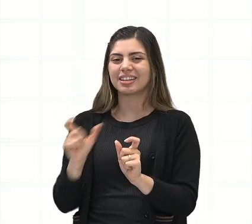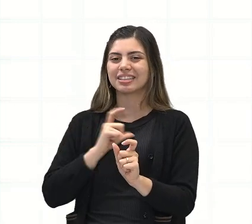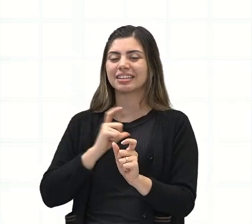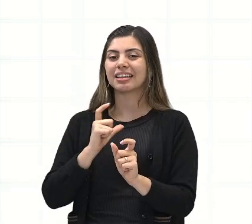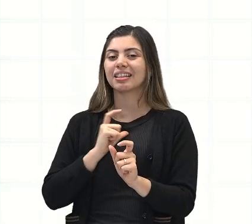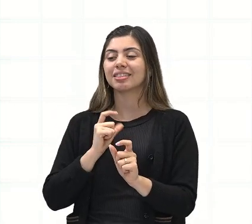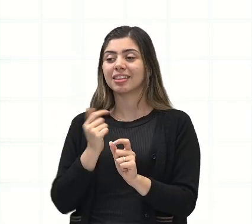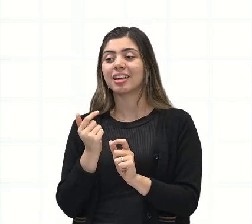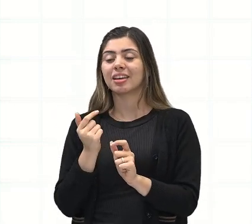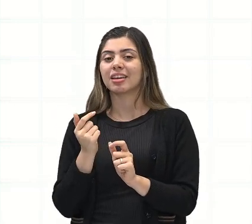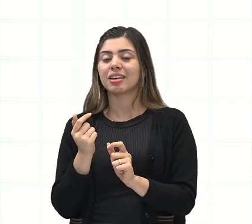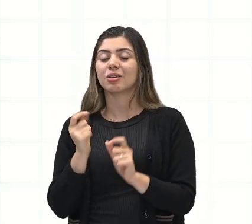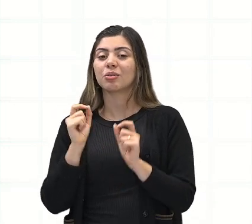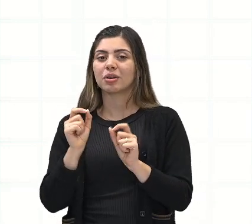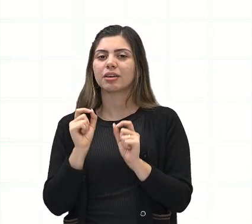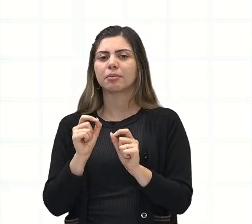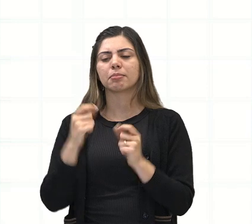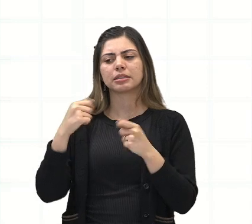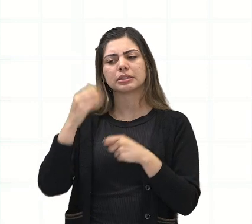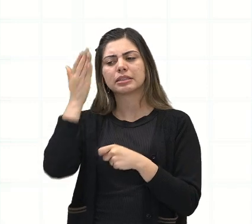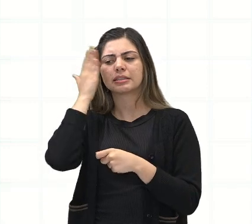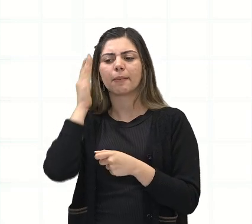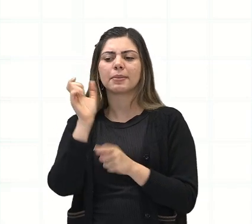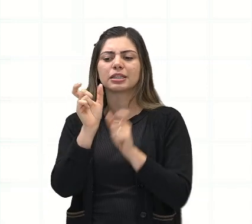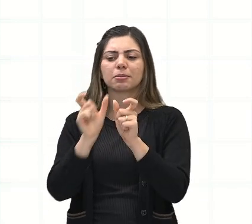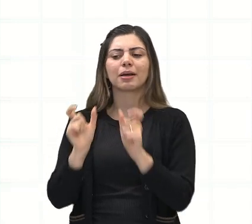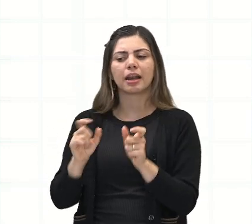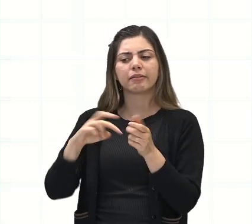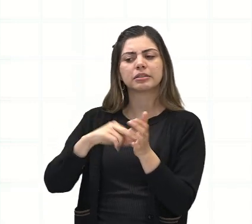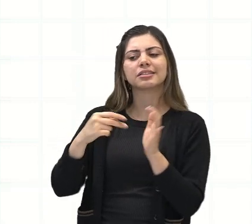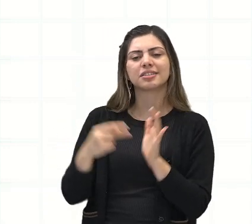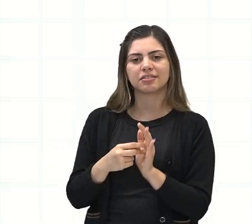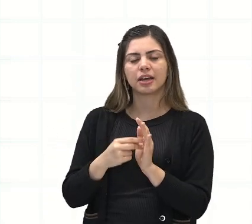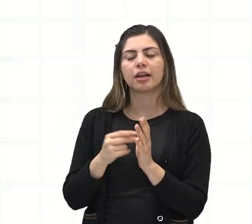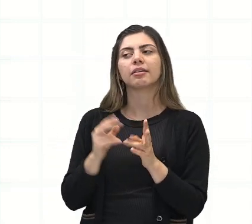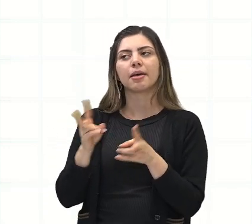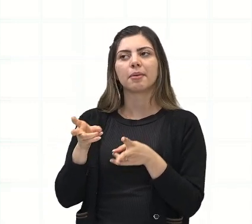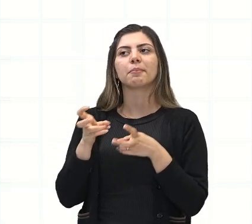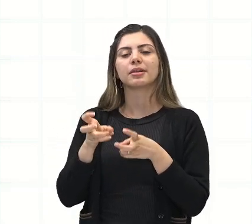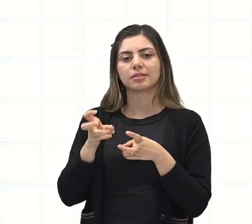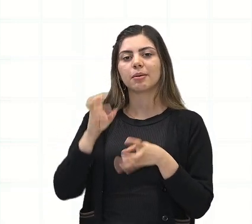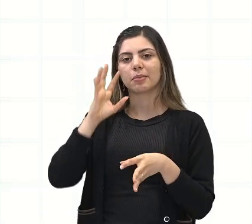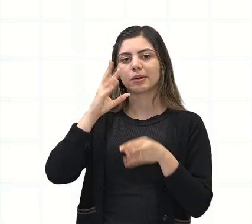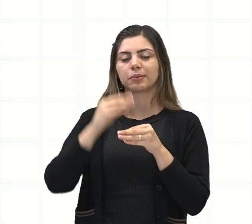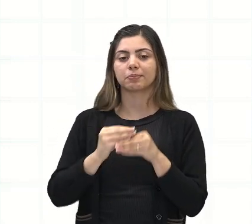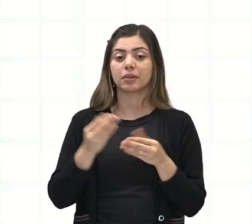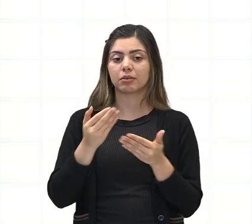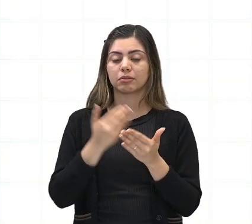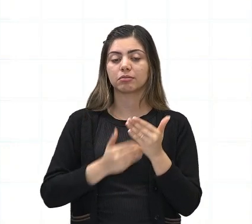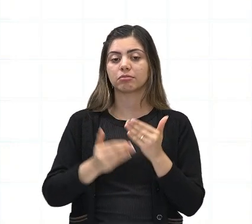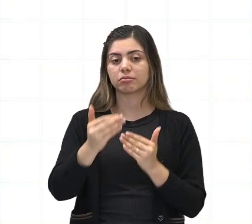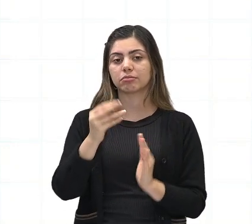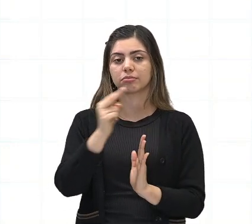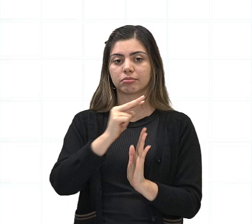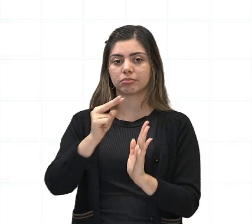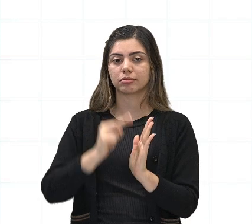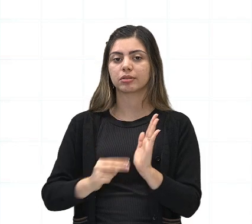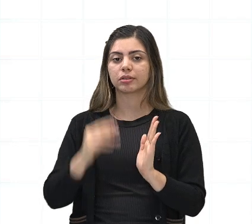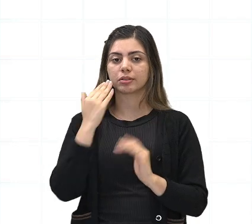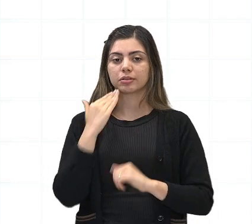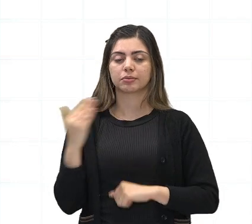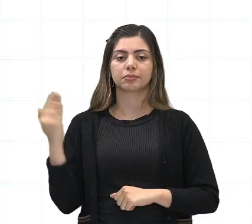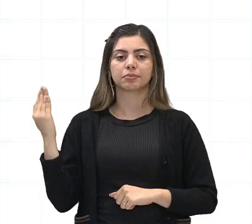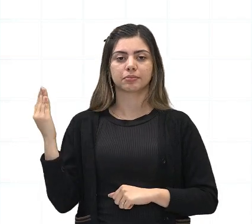precisa compreender alguma dessas palavras para que você consiga captar de forma completa. Continuando, já fui fã